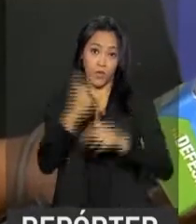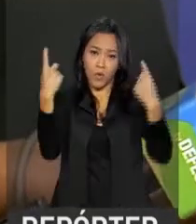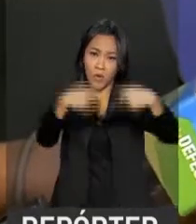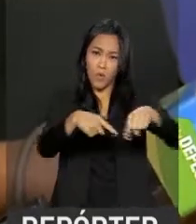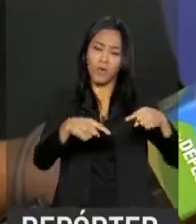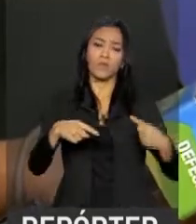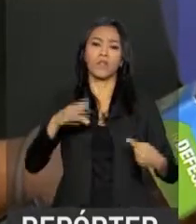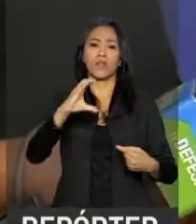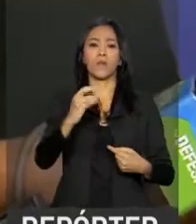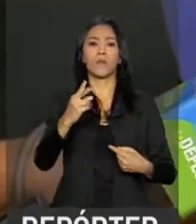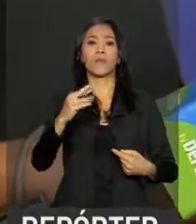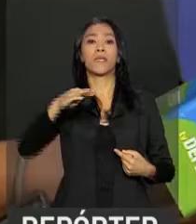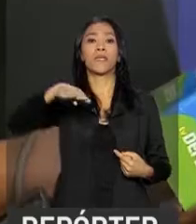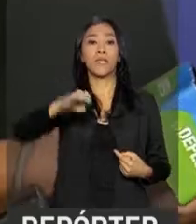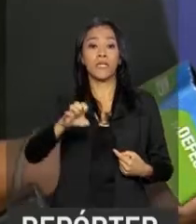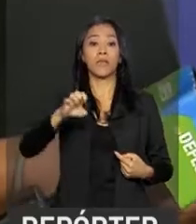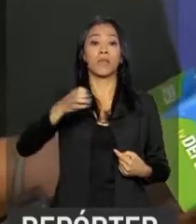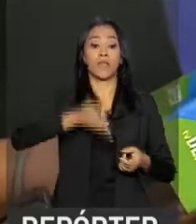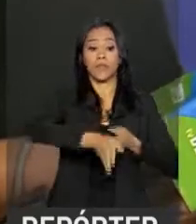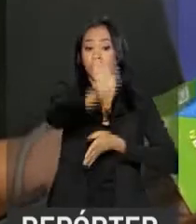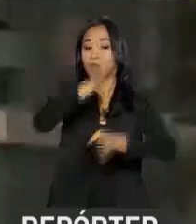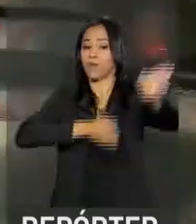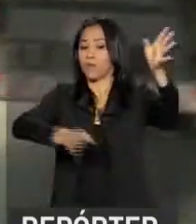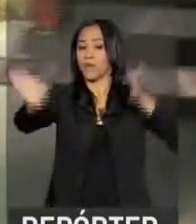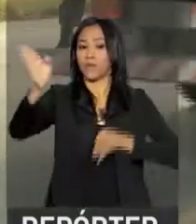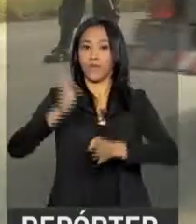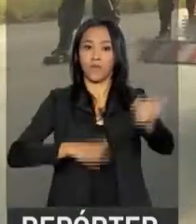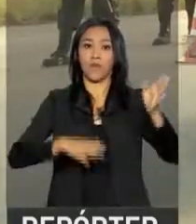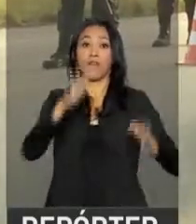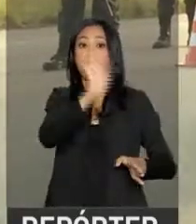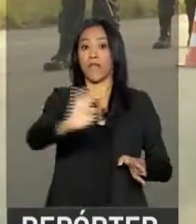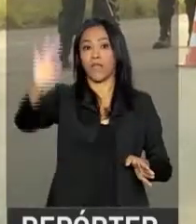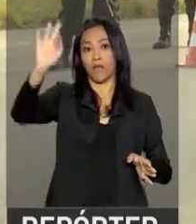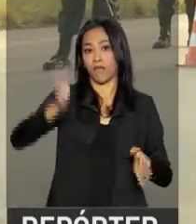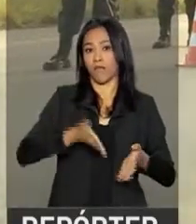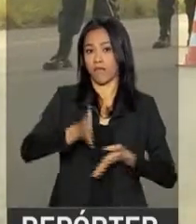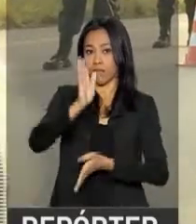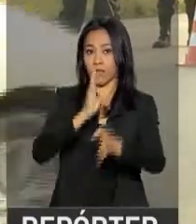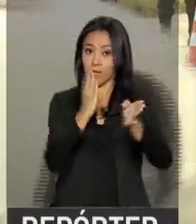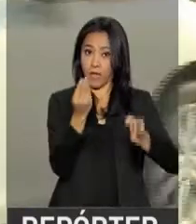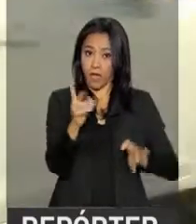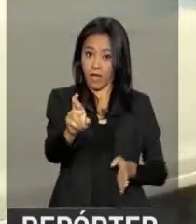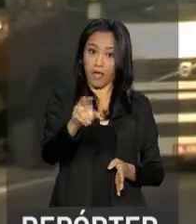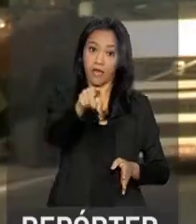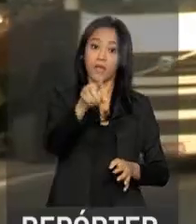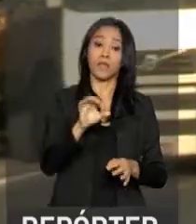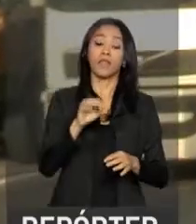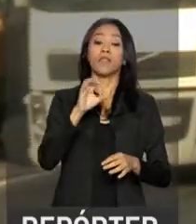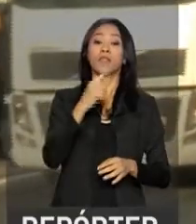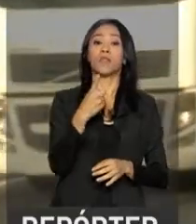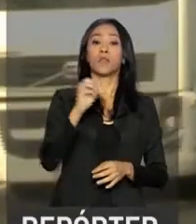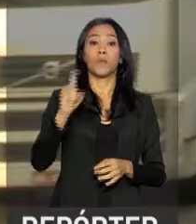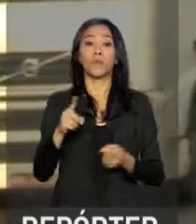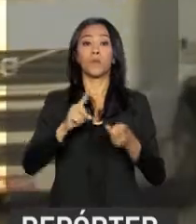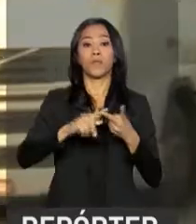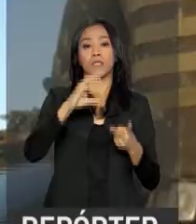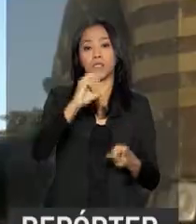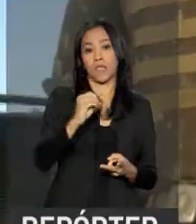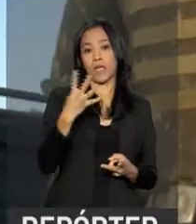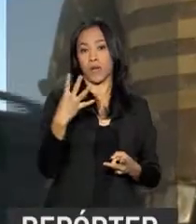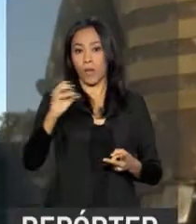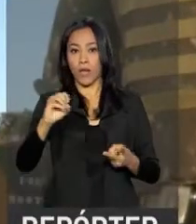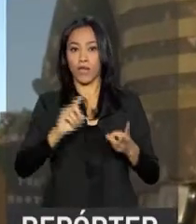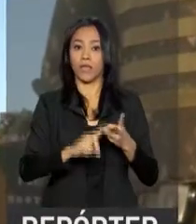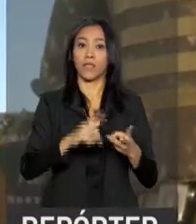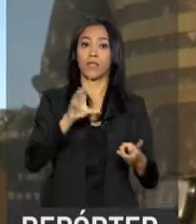nas vias federais no rio de janeiro as alterações têm foco na br 101 br 0 40